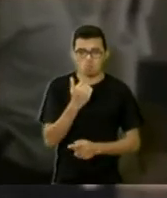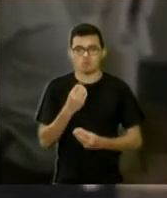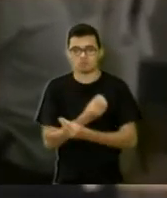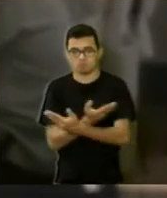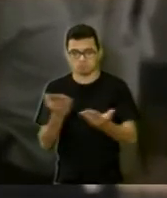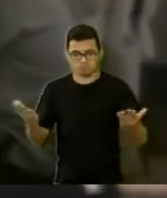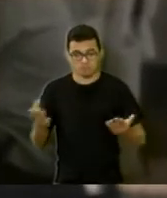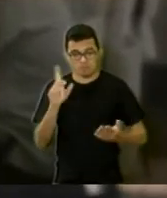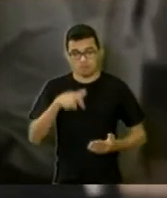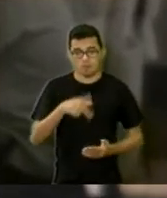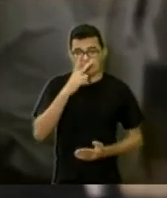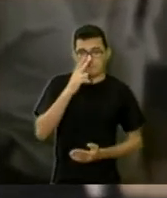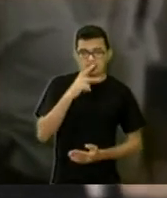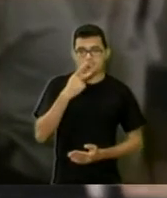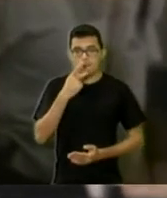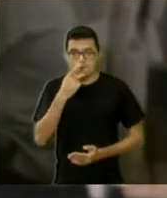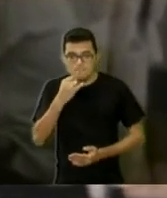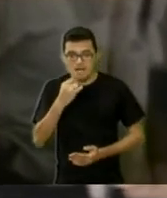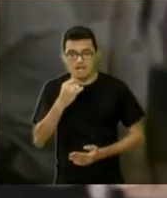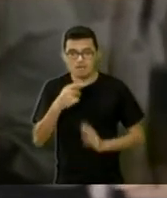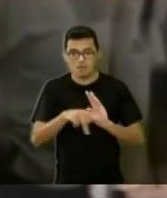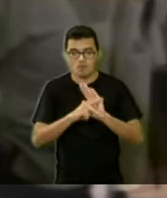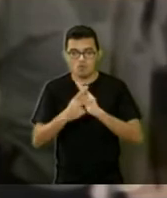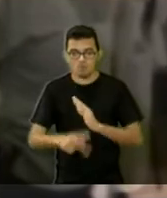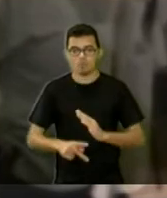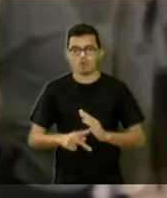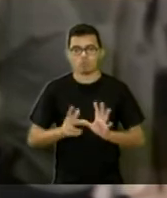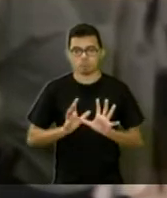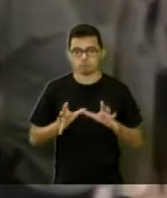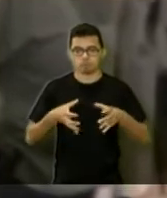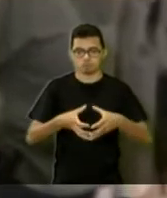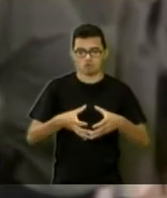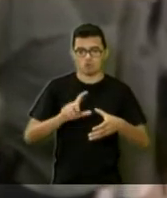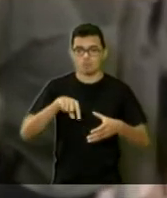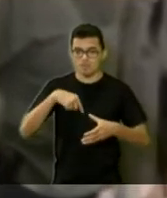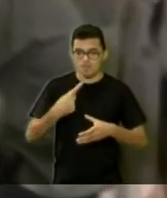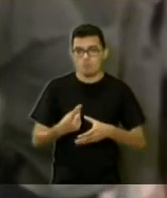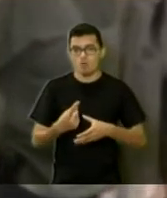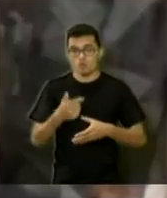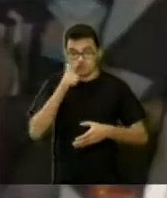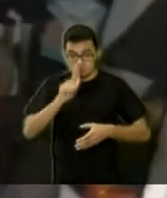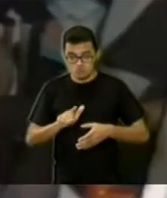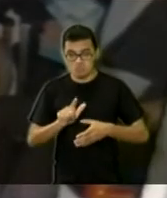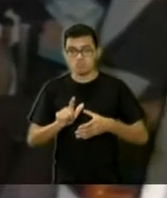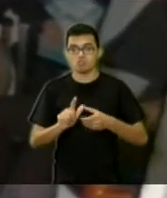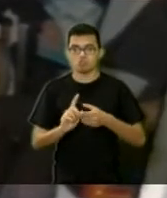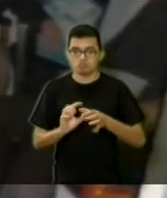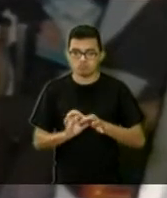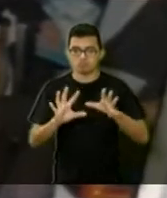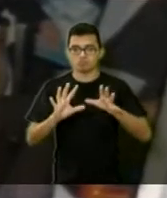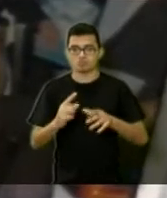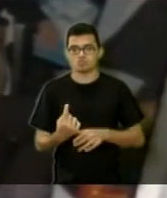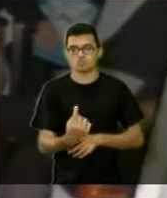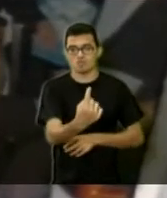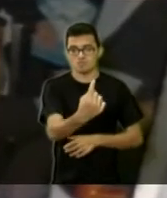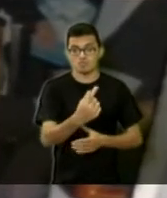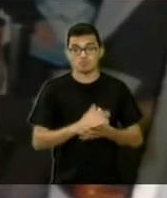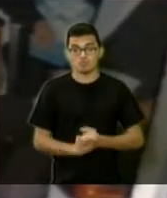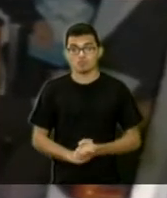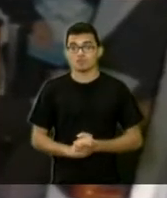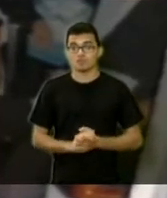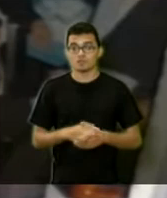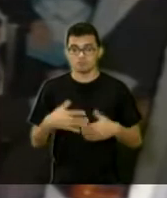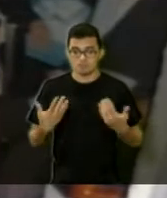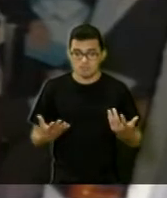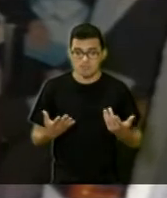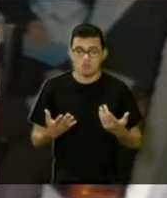como uma espécie de pai da entidade até que ela pudesse seguir seu destino, como de fato aconteceu. Tudo isso